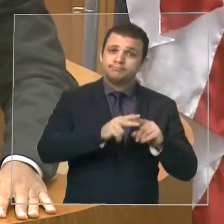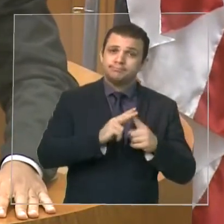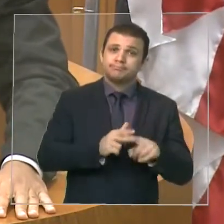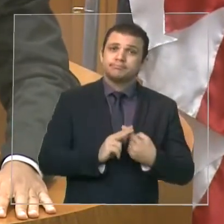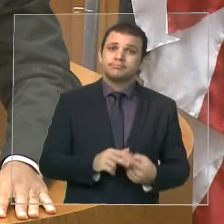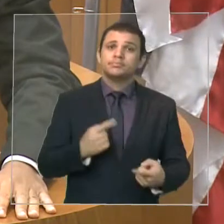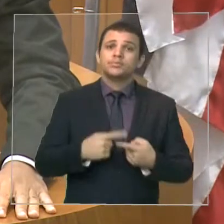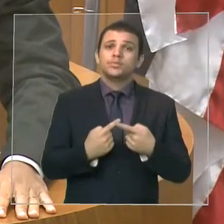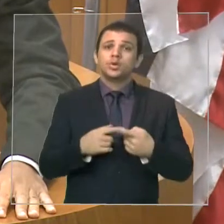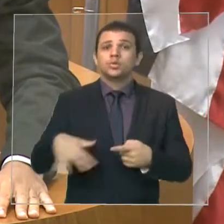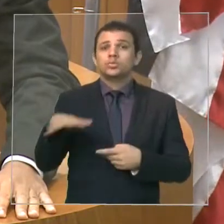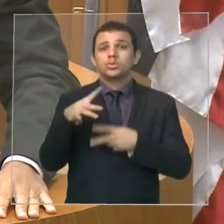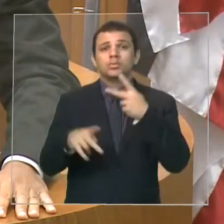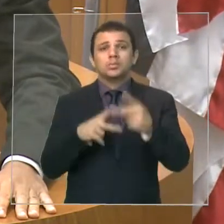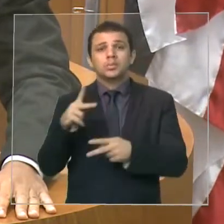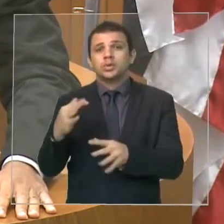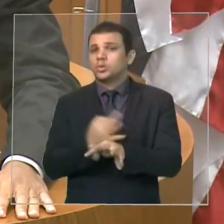só.